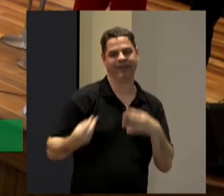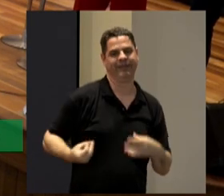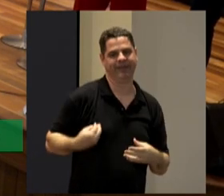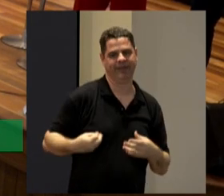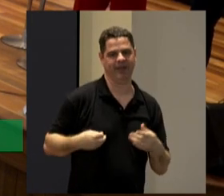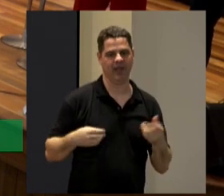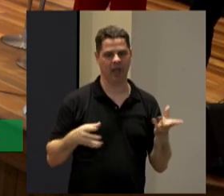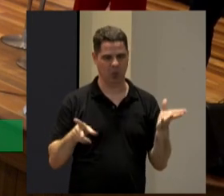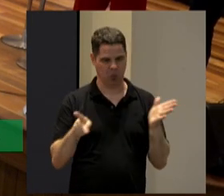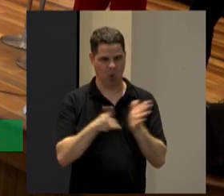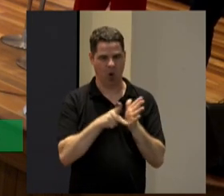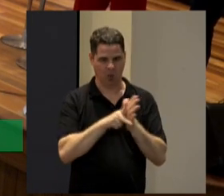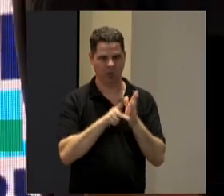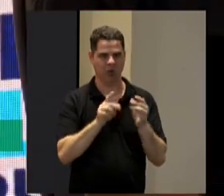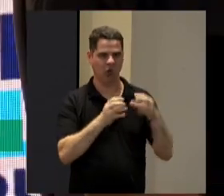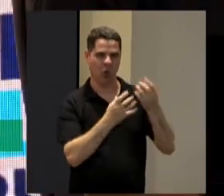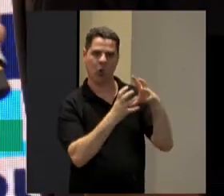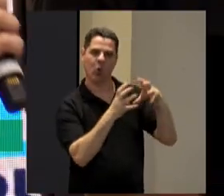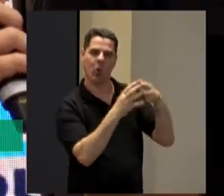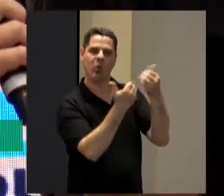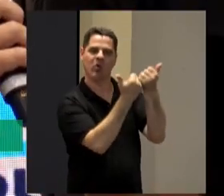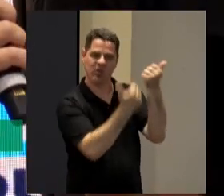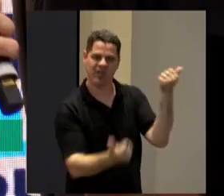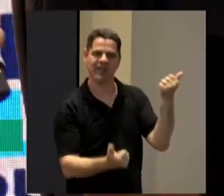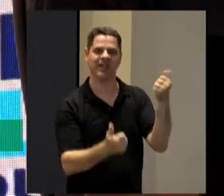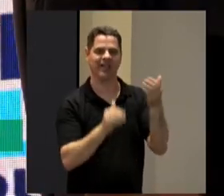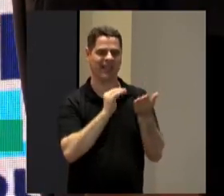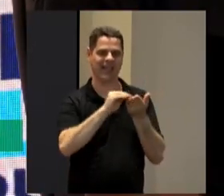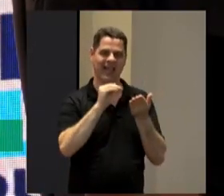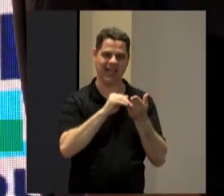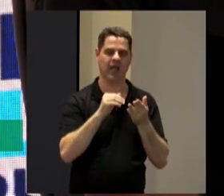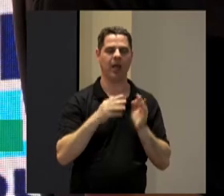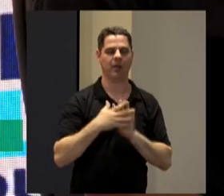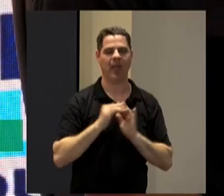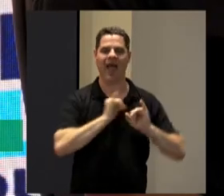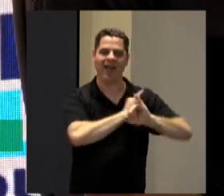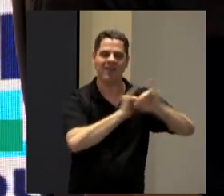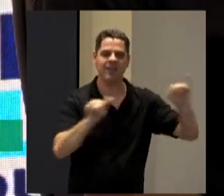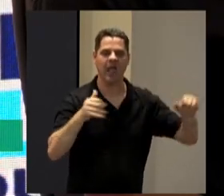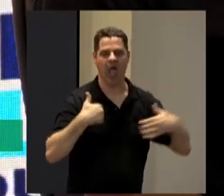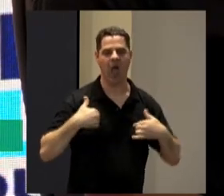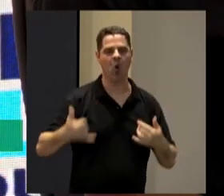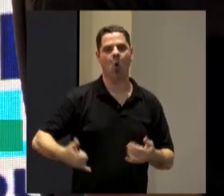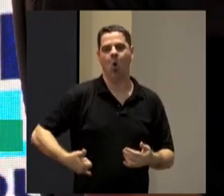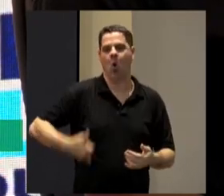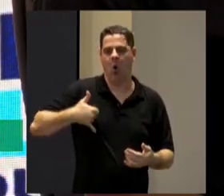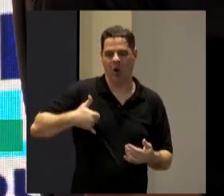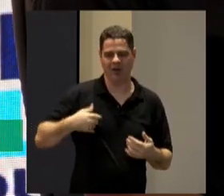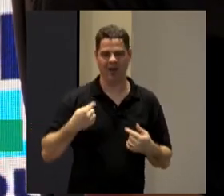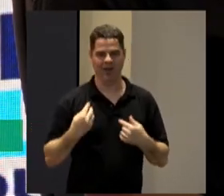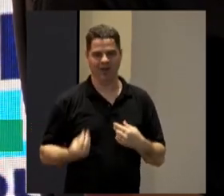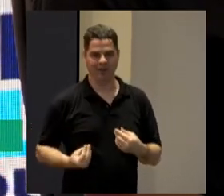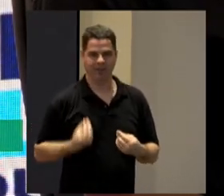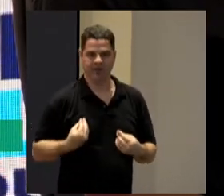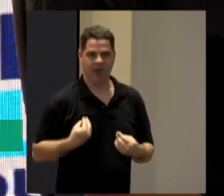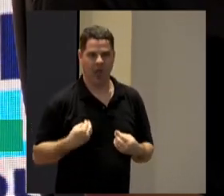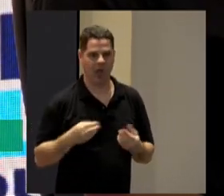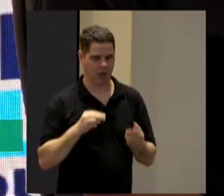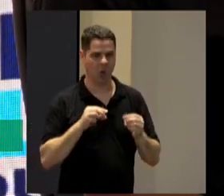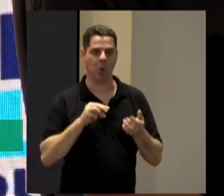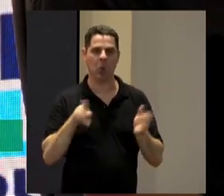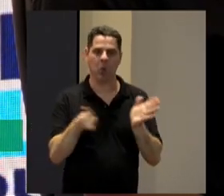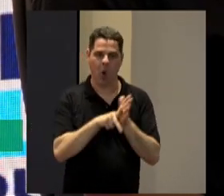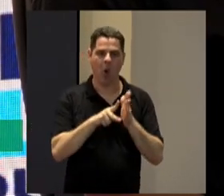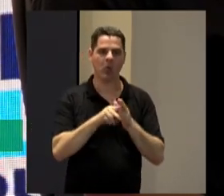gestão do município de Florianópolis. Mas mais do que isso, eu trago um orgulho danado de viver esse momento histórico na Rede Municipal